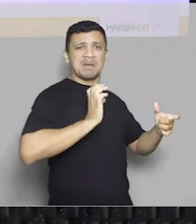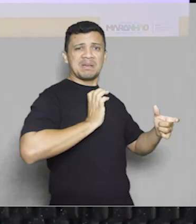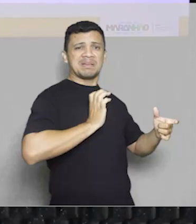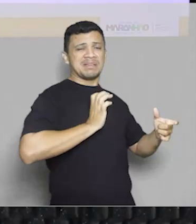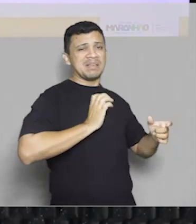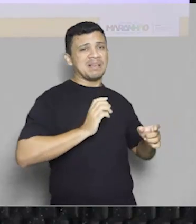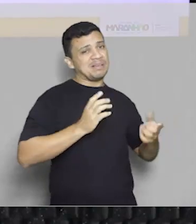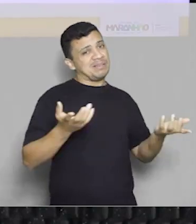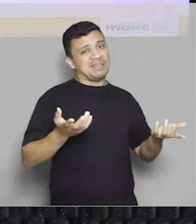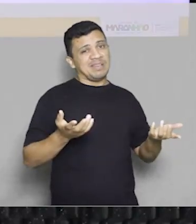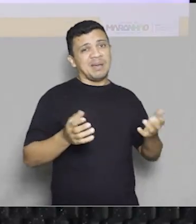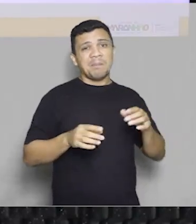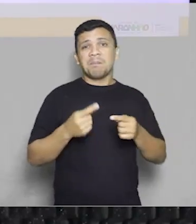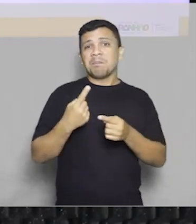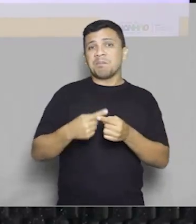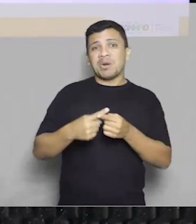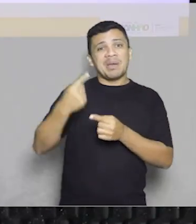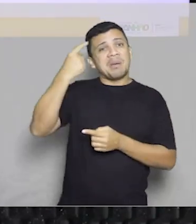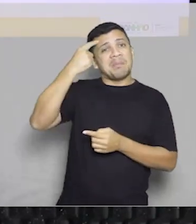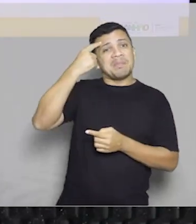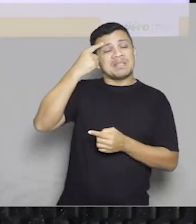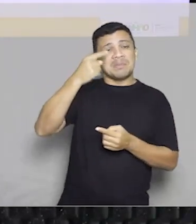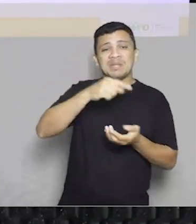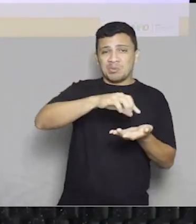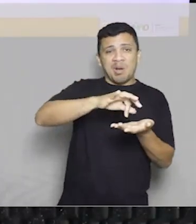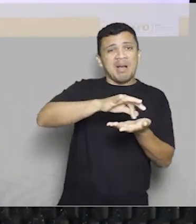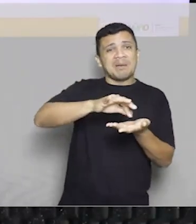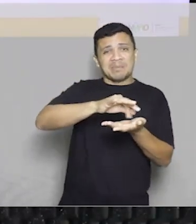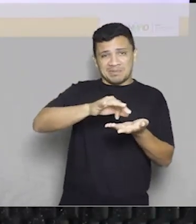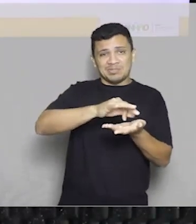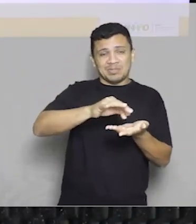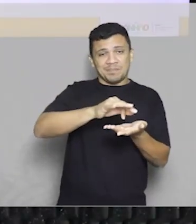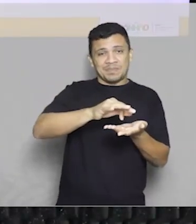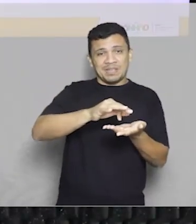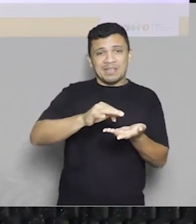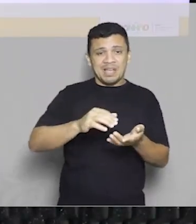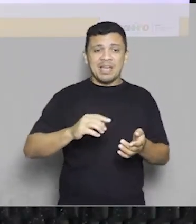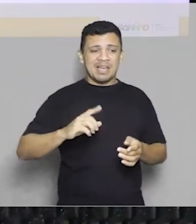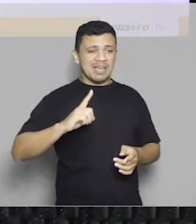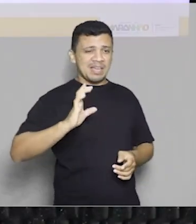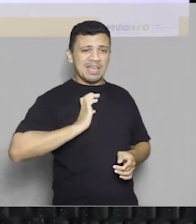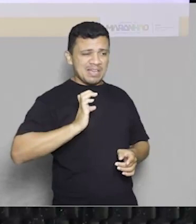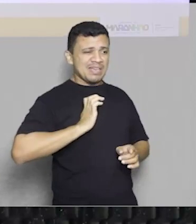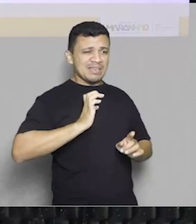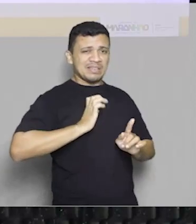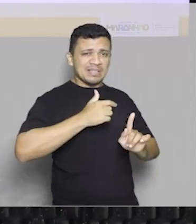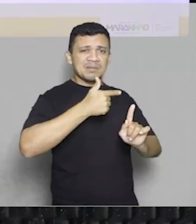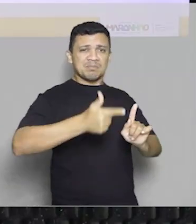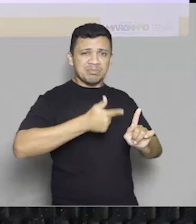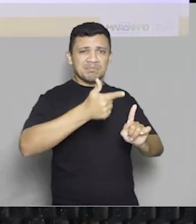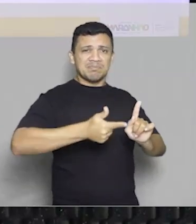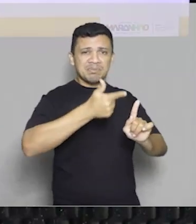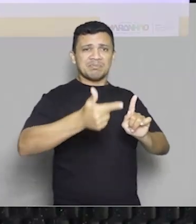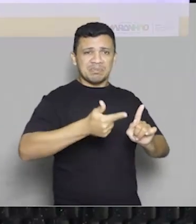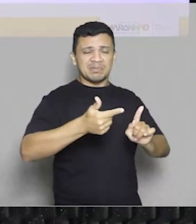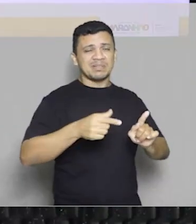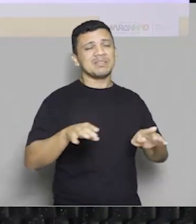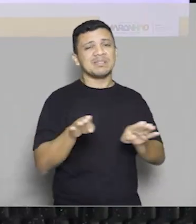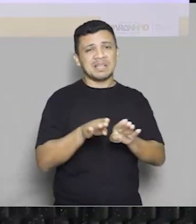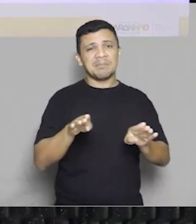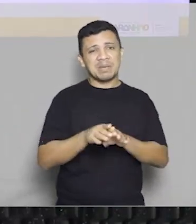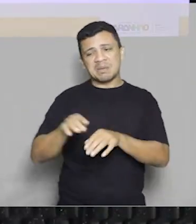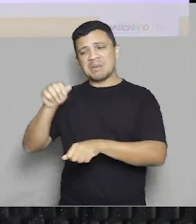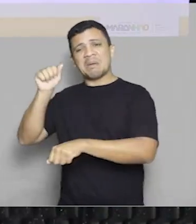a lógica do capitalismo, pelo menos de acordo com o texto, é que quanto mais riqueza se produz, mais desigualdade também se